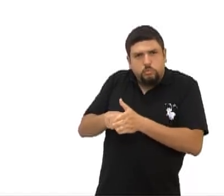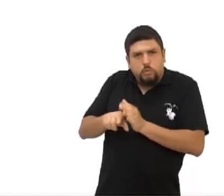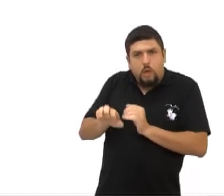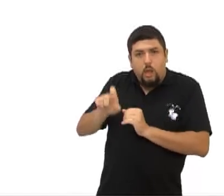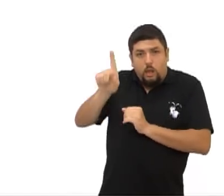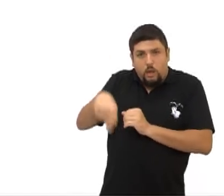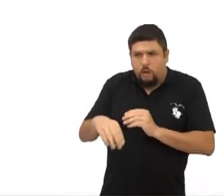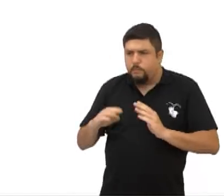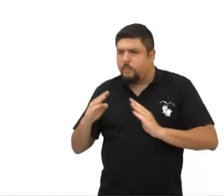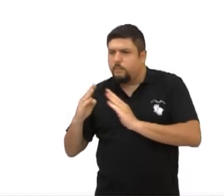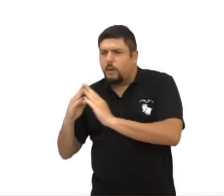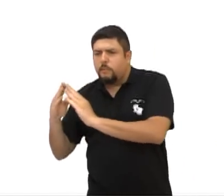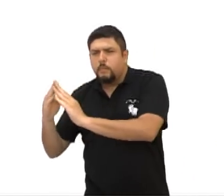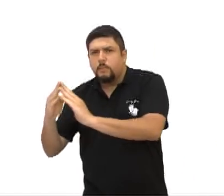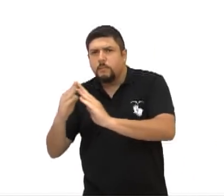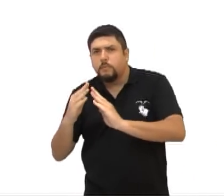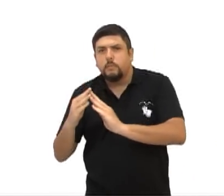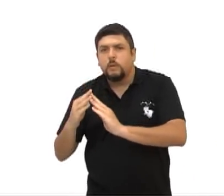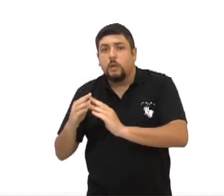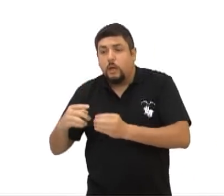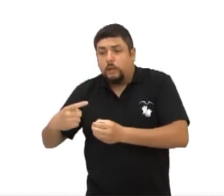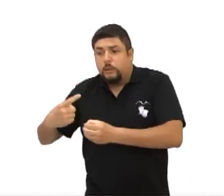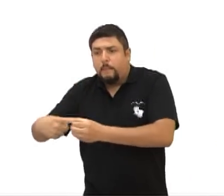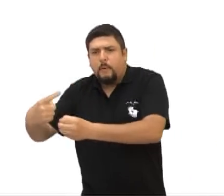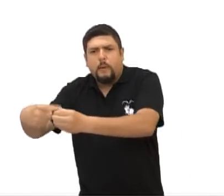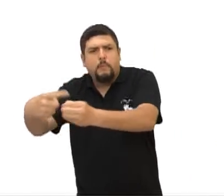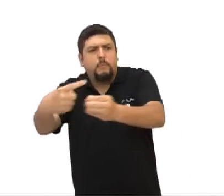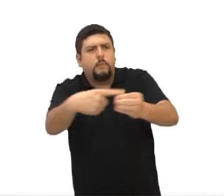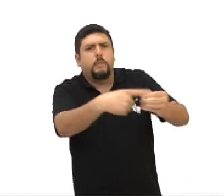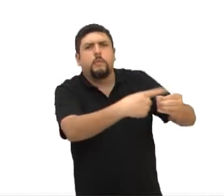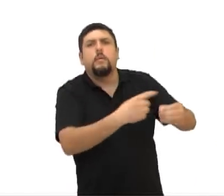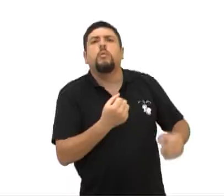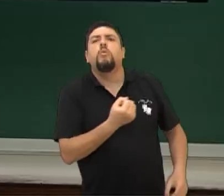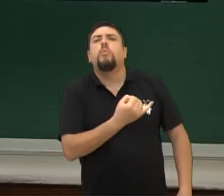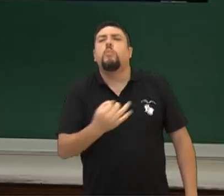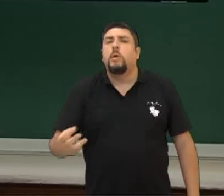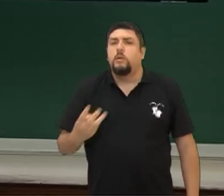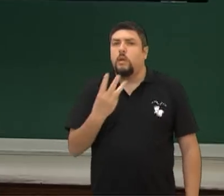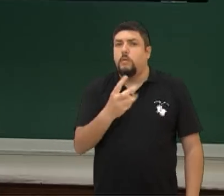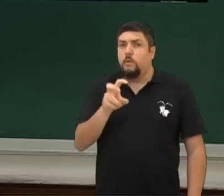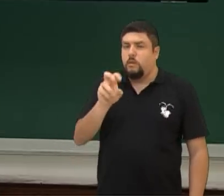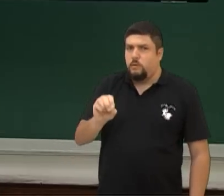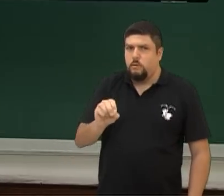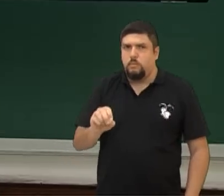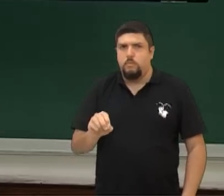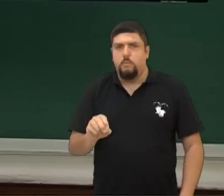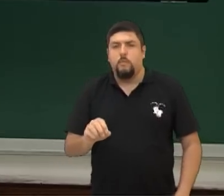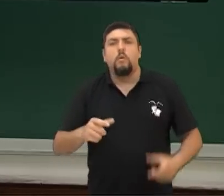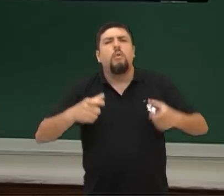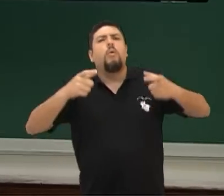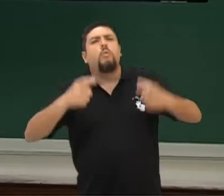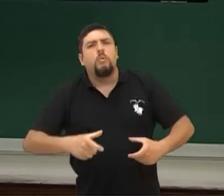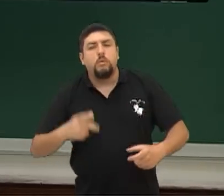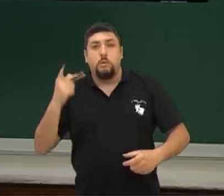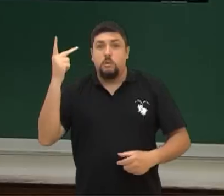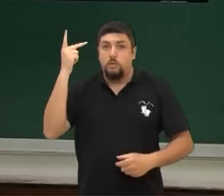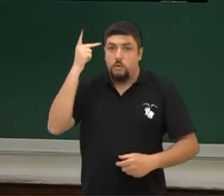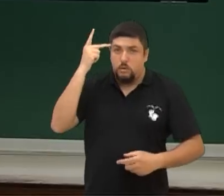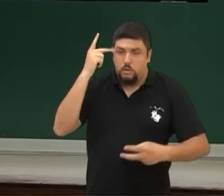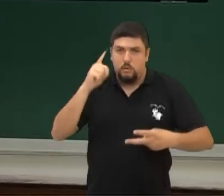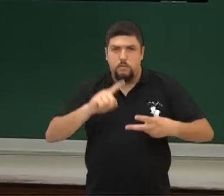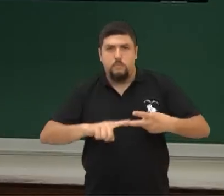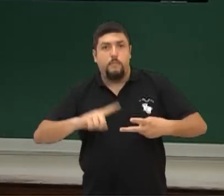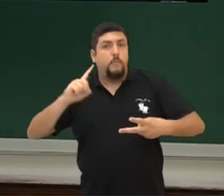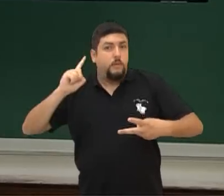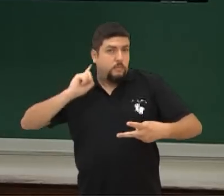de 350 cidades, né? De quais estados? Dos estados de São Paulo, Minas Gerais e também do Rio